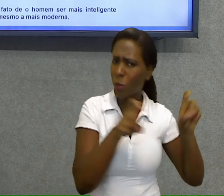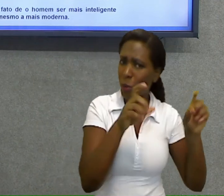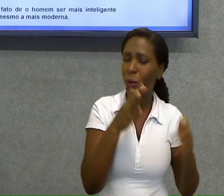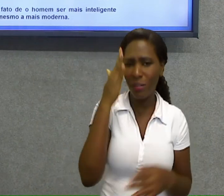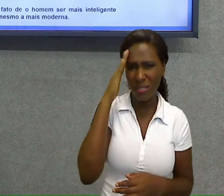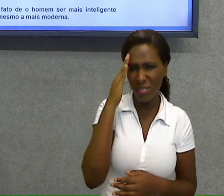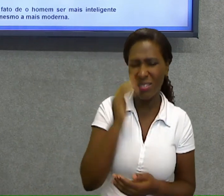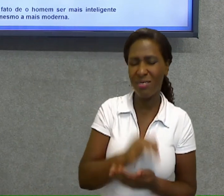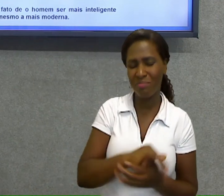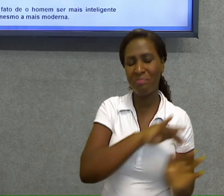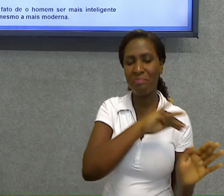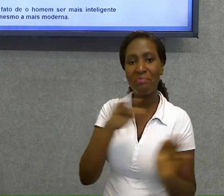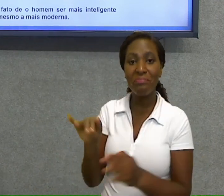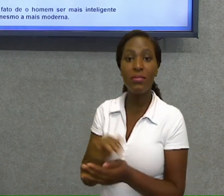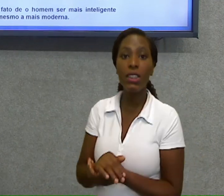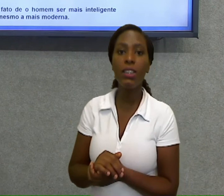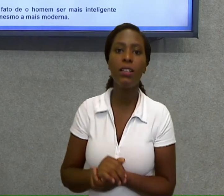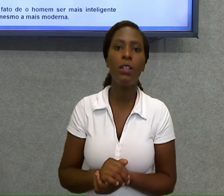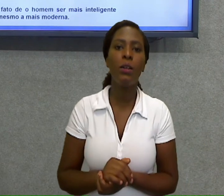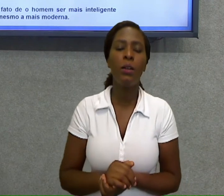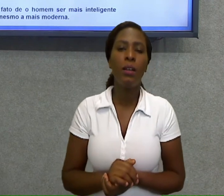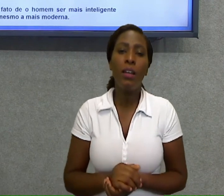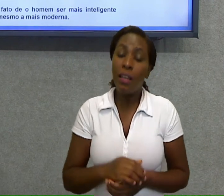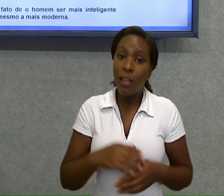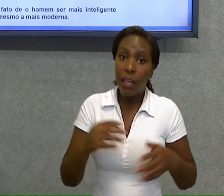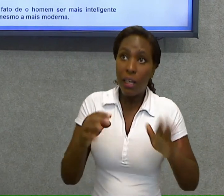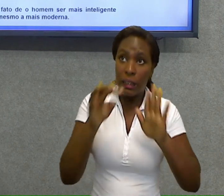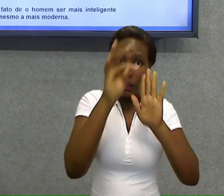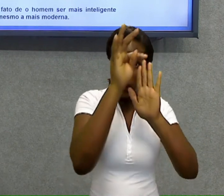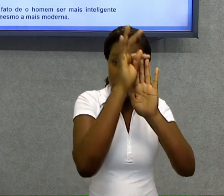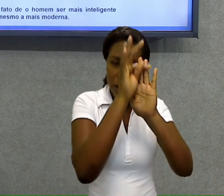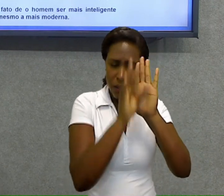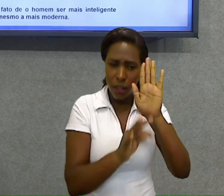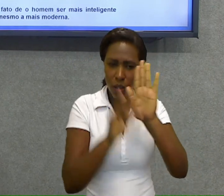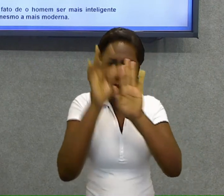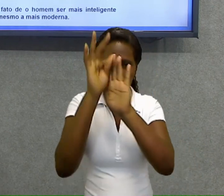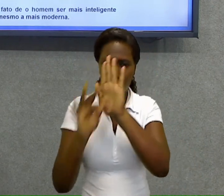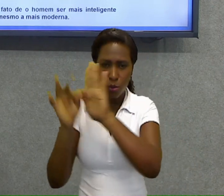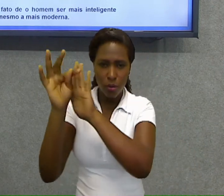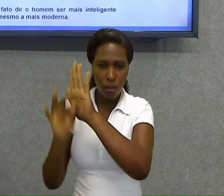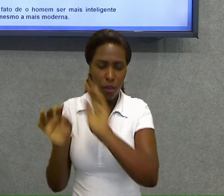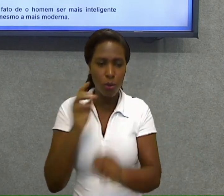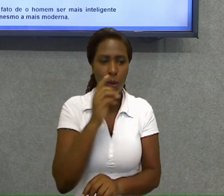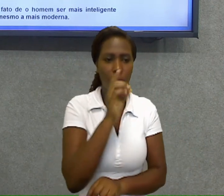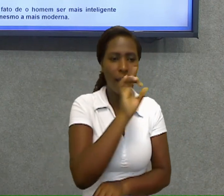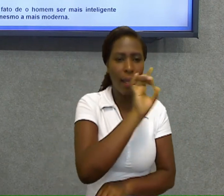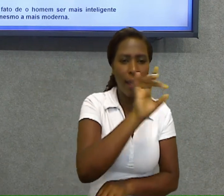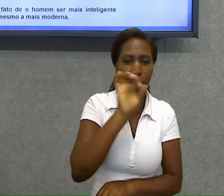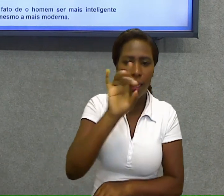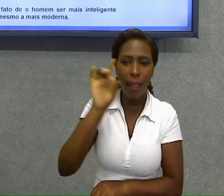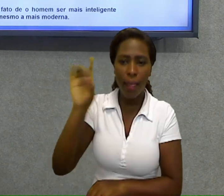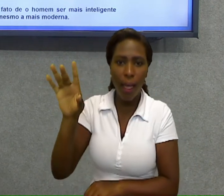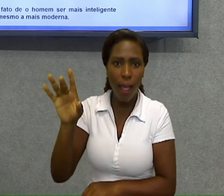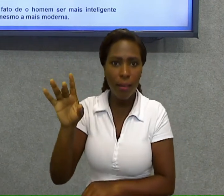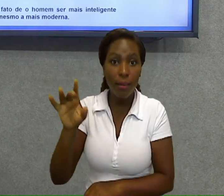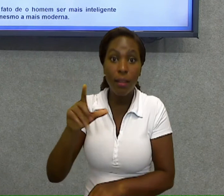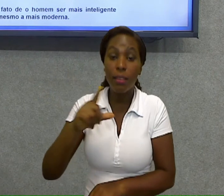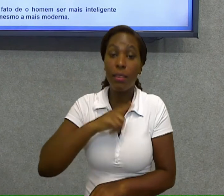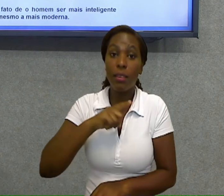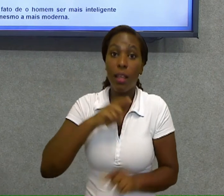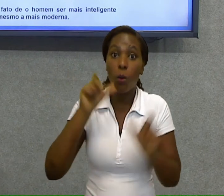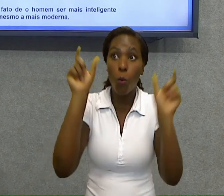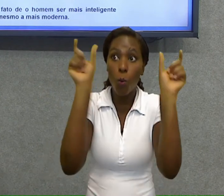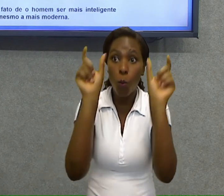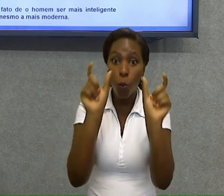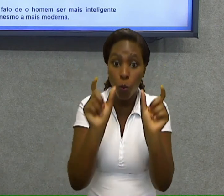cada tipo de texto, a gente pode perceber o seguinte: cada texto possui uma linguagem, uma estrutura. Note que existem